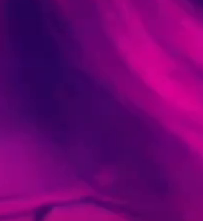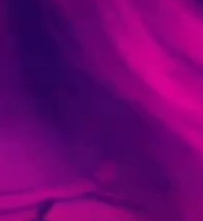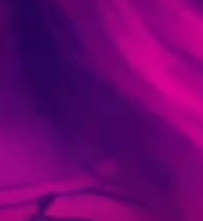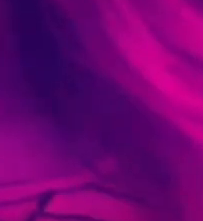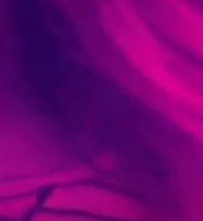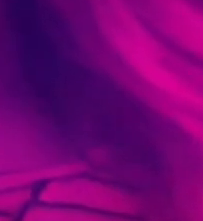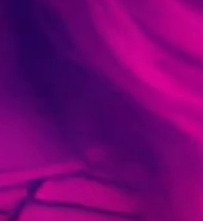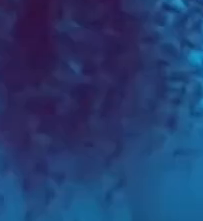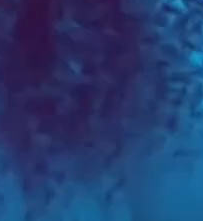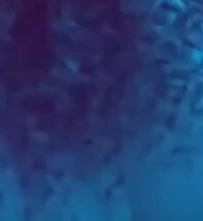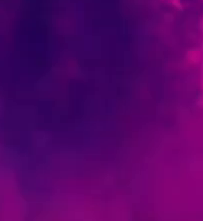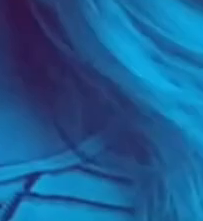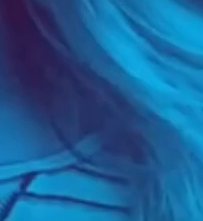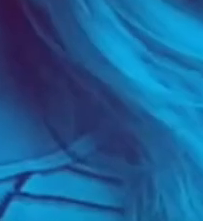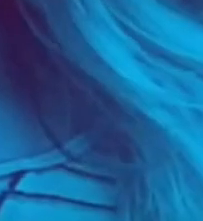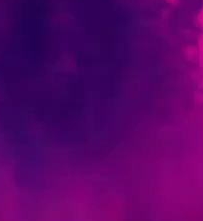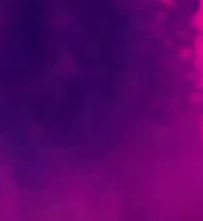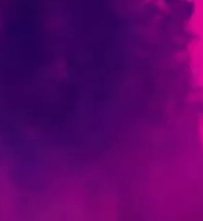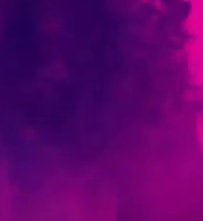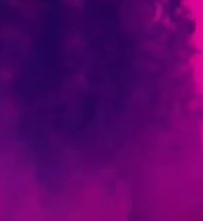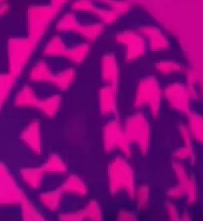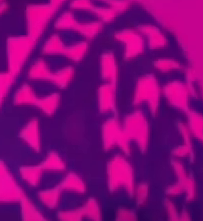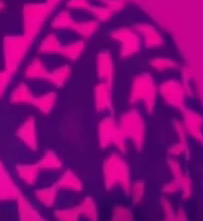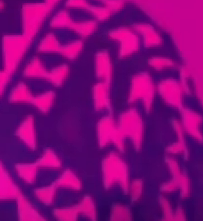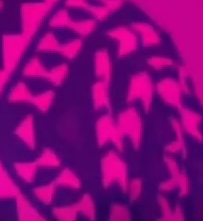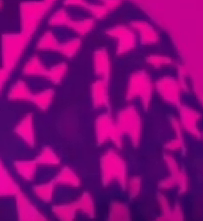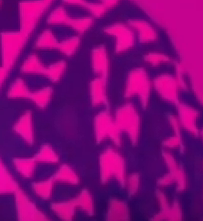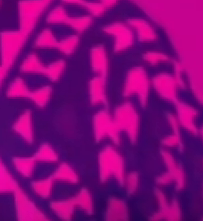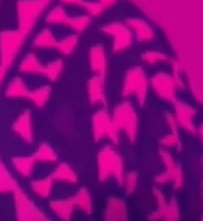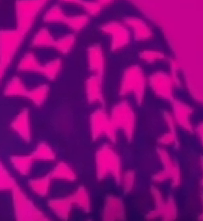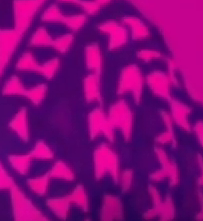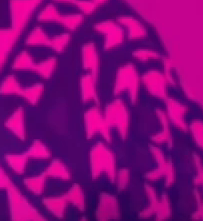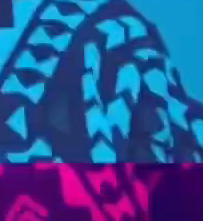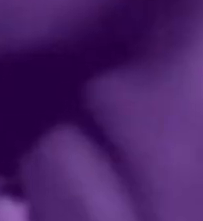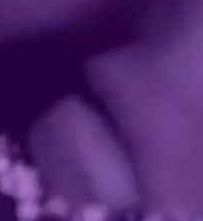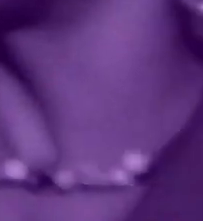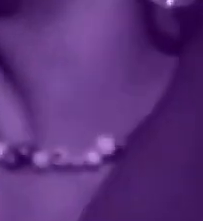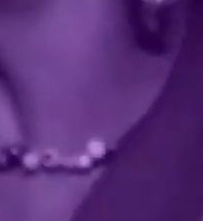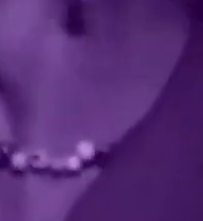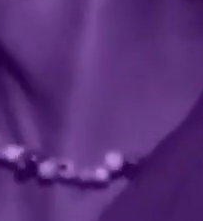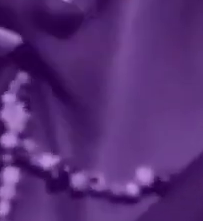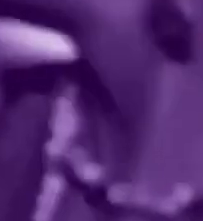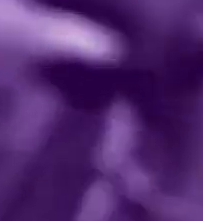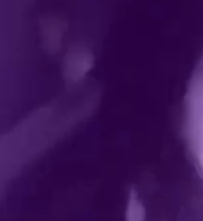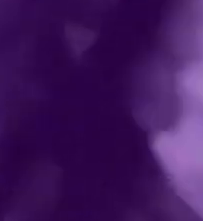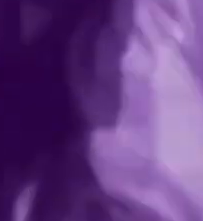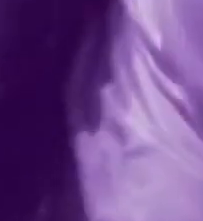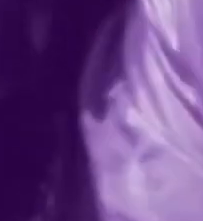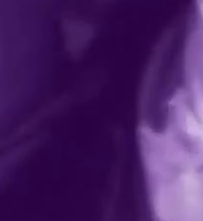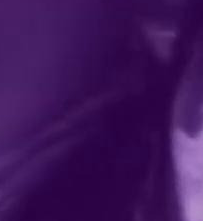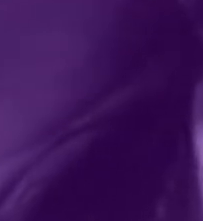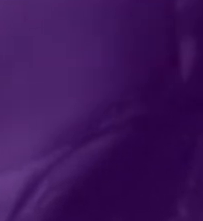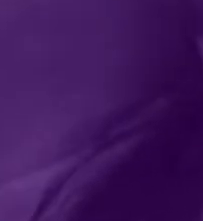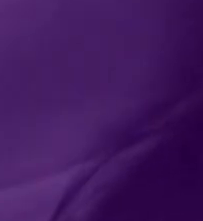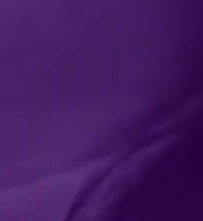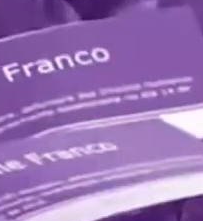Porque eu sou mulher pra fazer